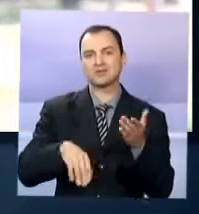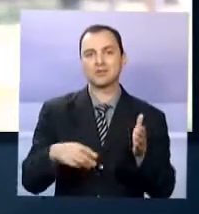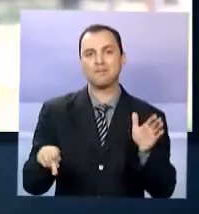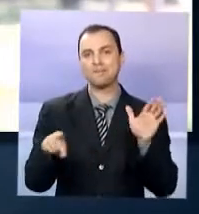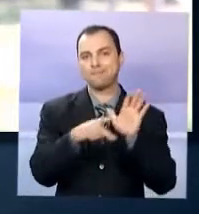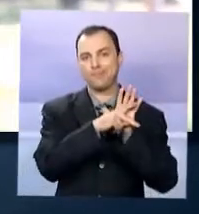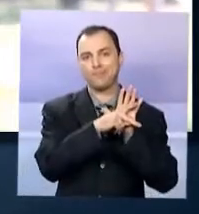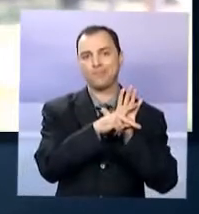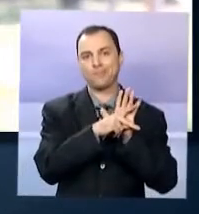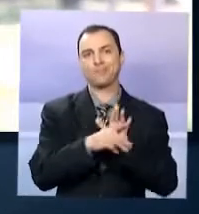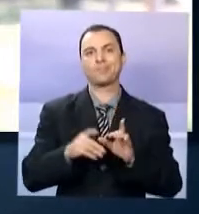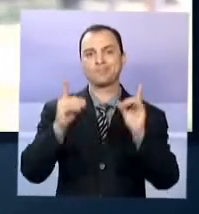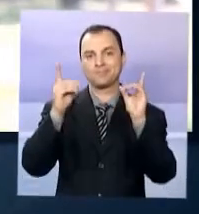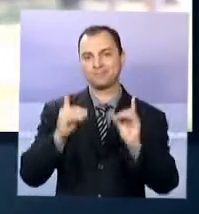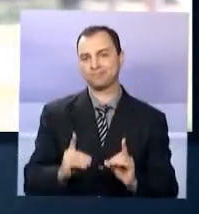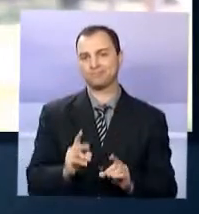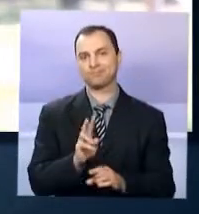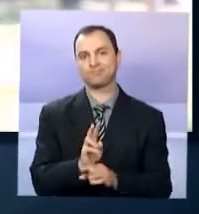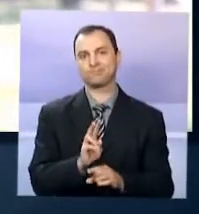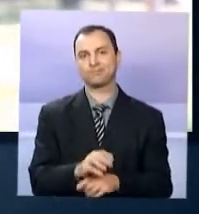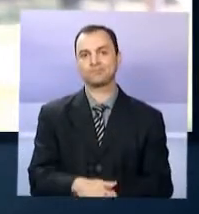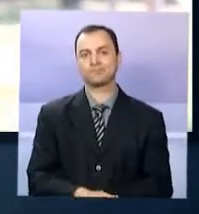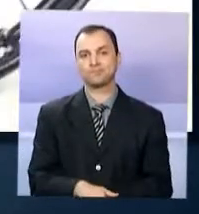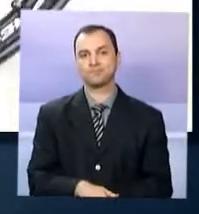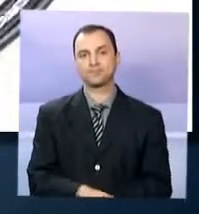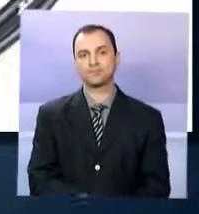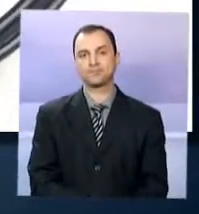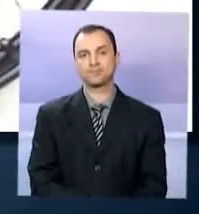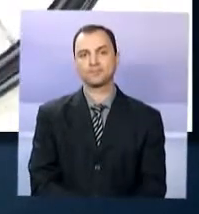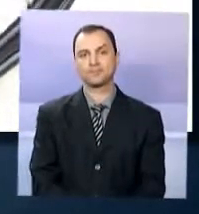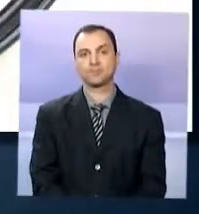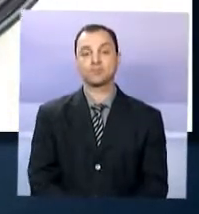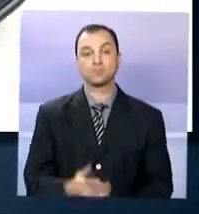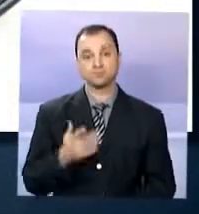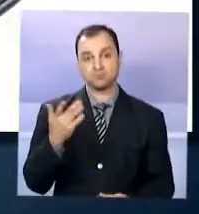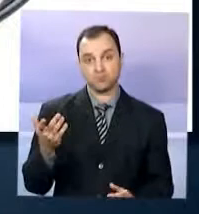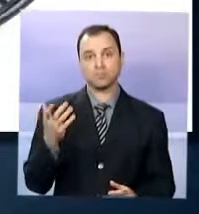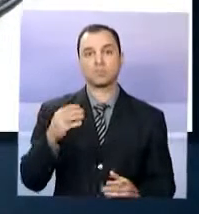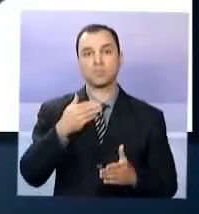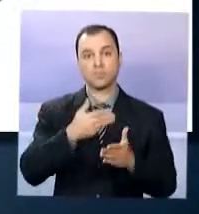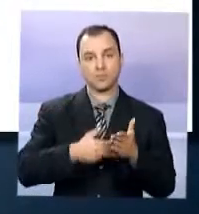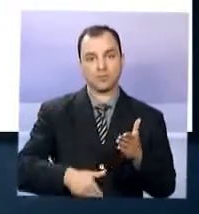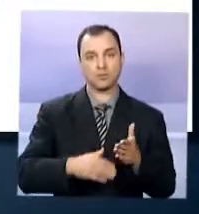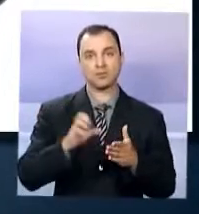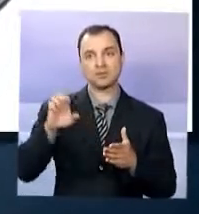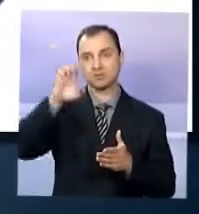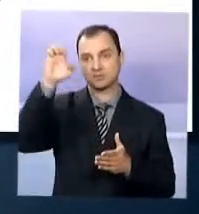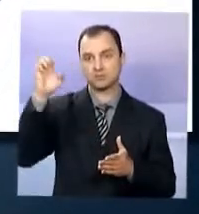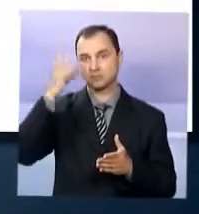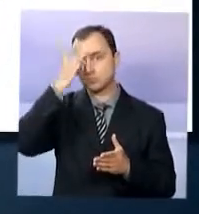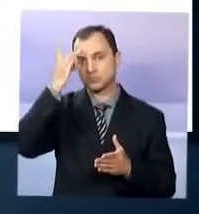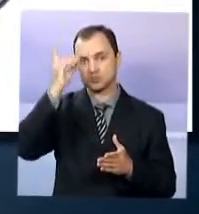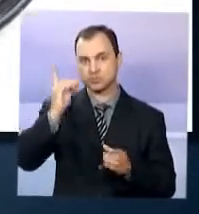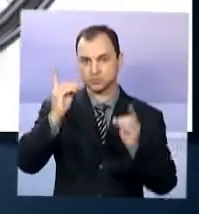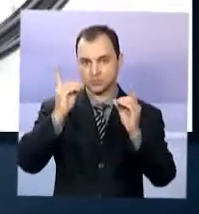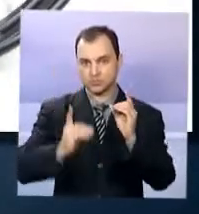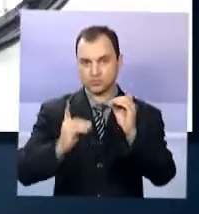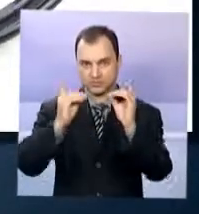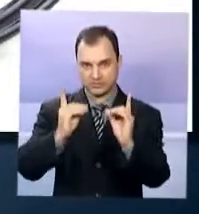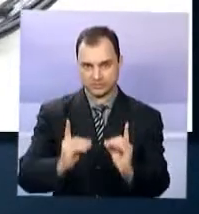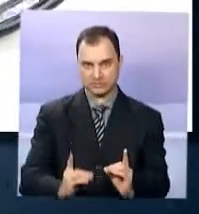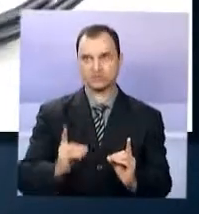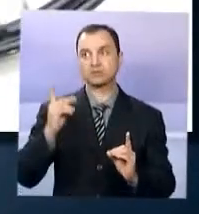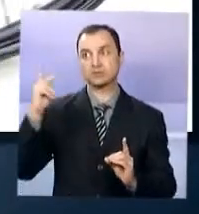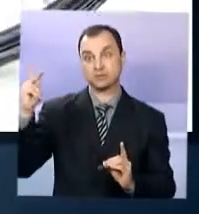específica só para cuidar desse assunto de acordo com a Secretaria Estadual dos direitos da pessoa